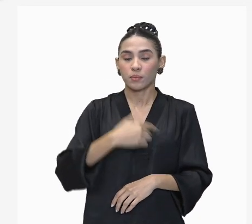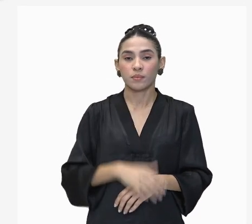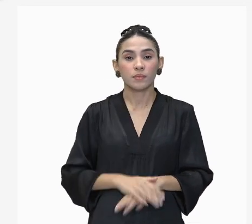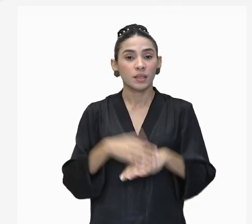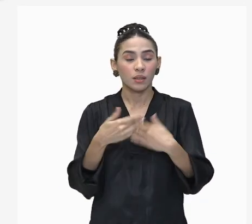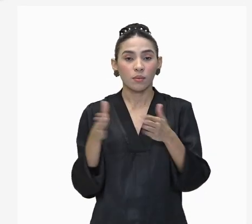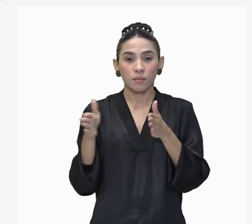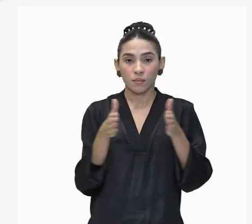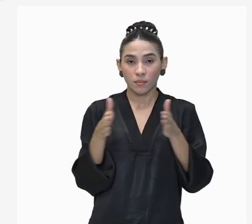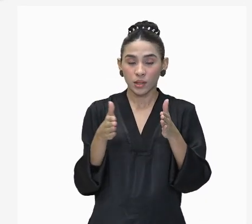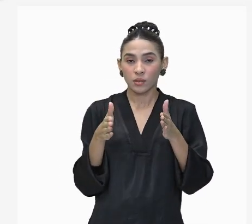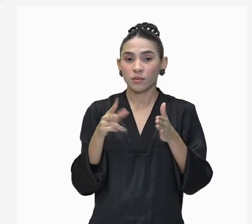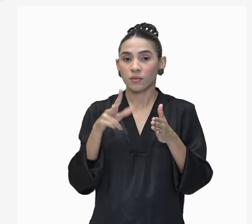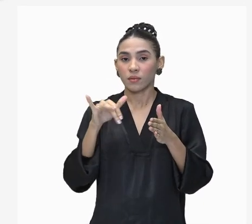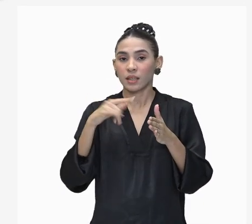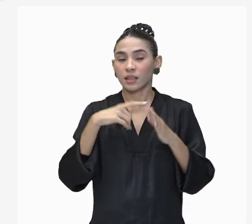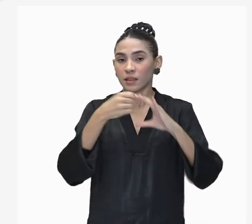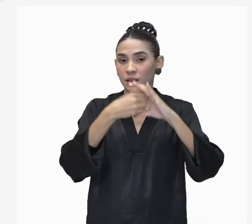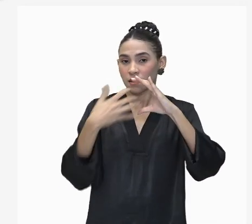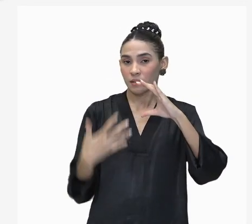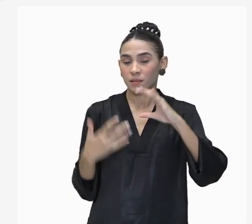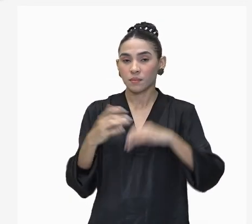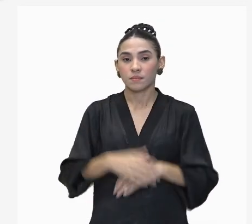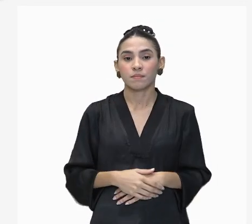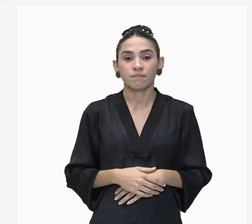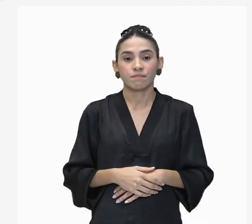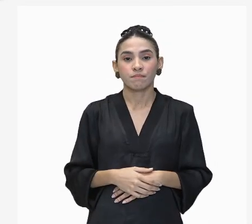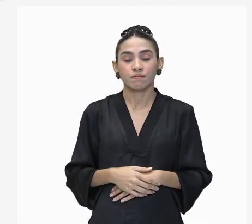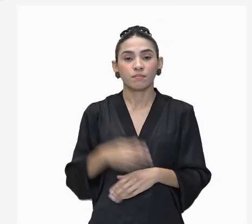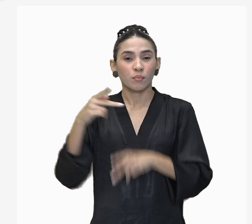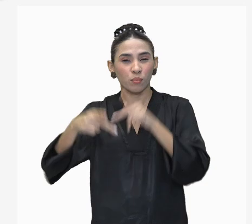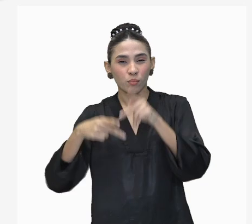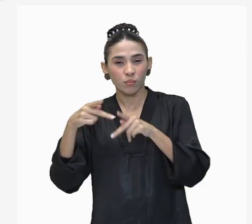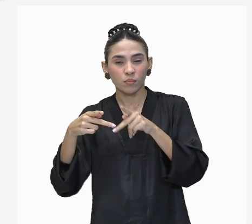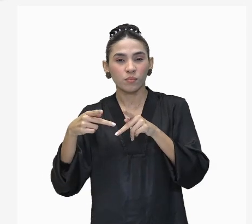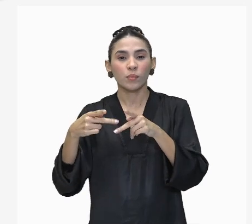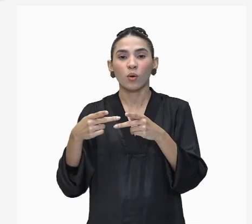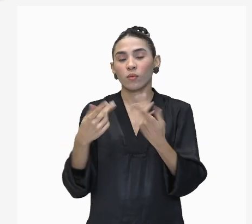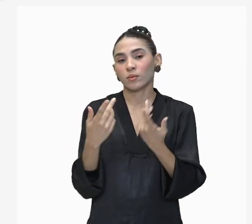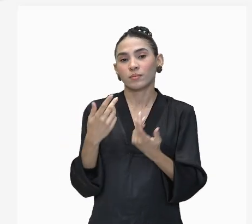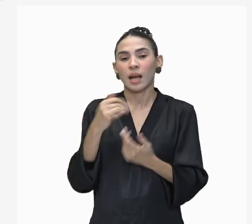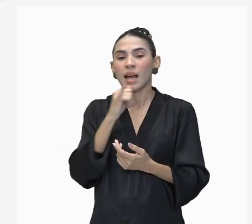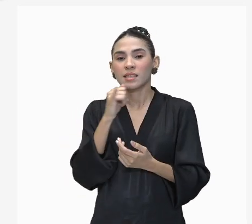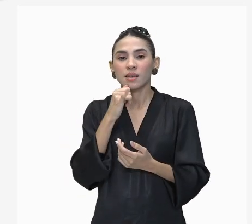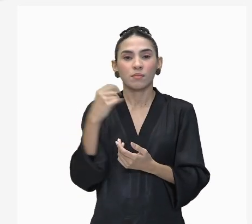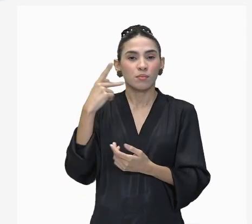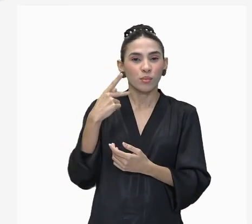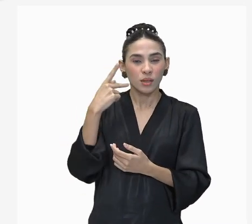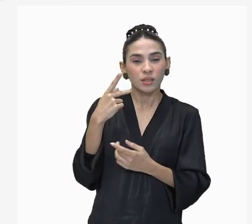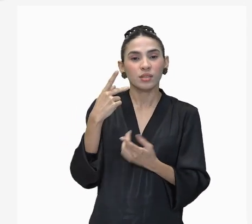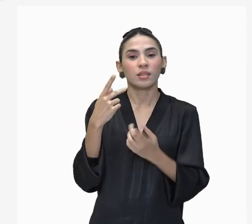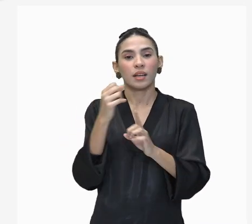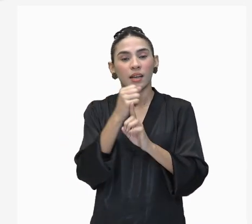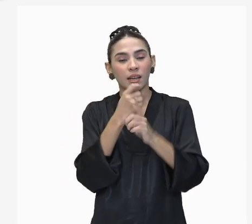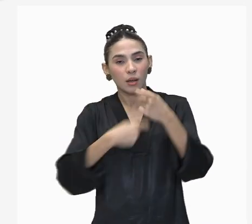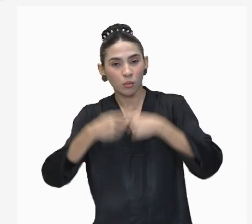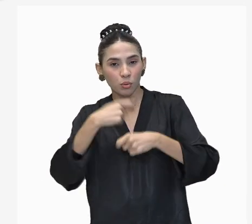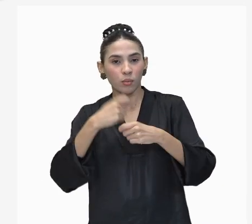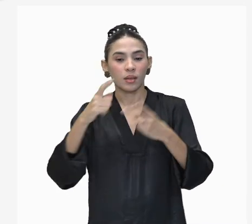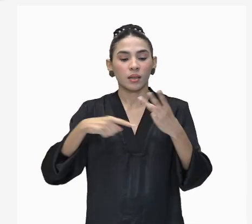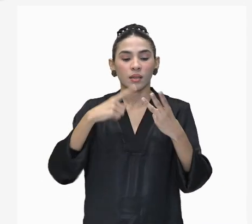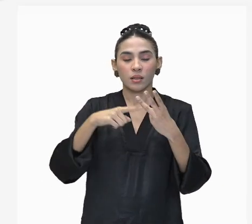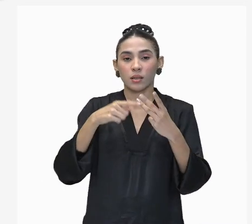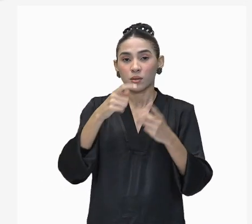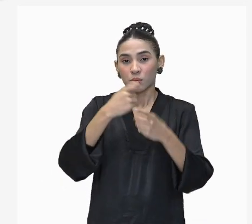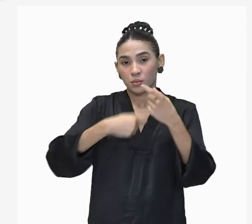ali caracterizado, né, por insatisfações tanto políticas, quanto econômicas, quanto sociais, e vai ter na liderança